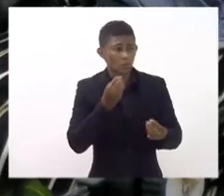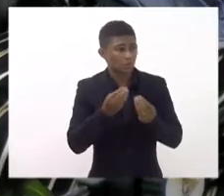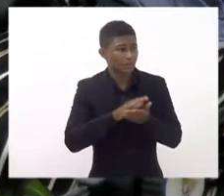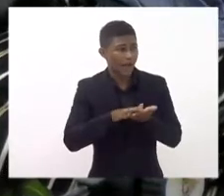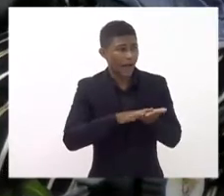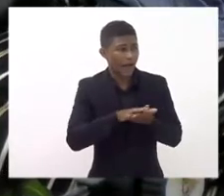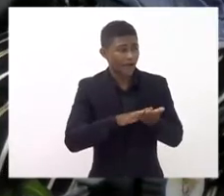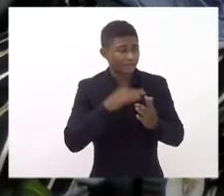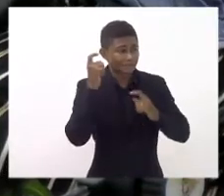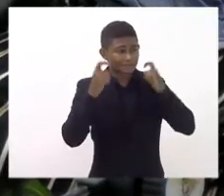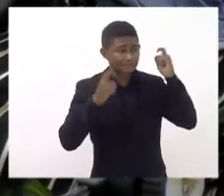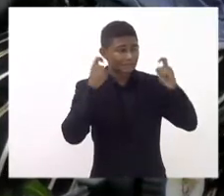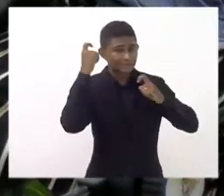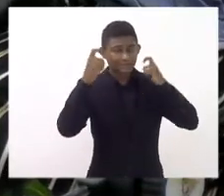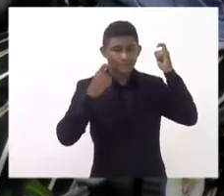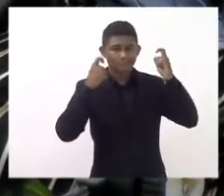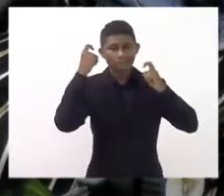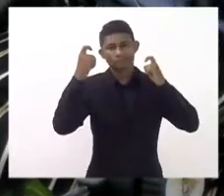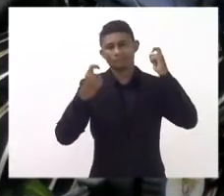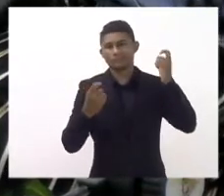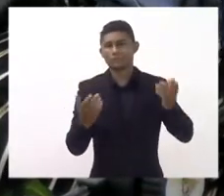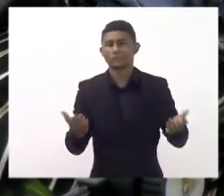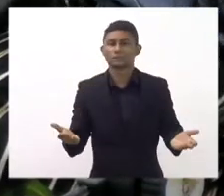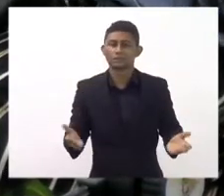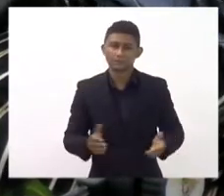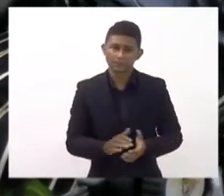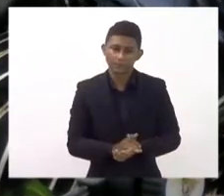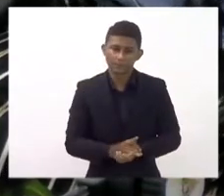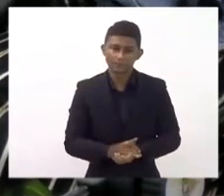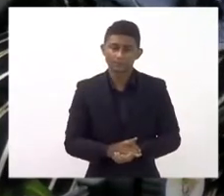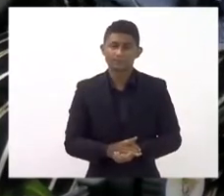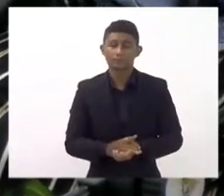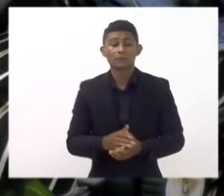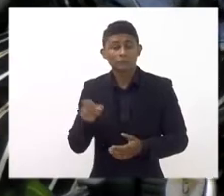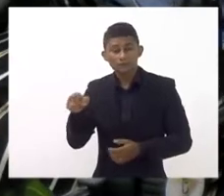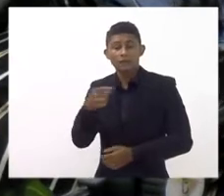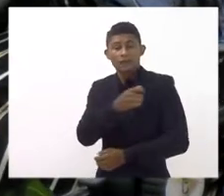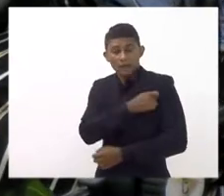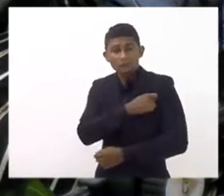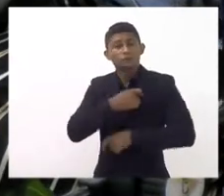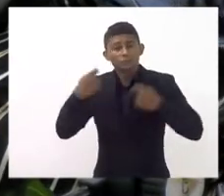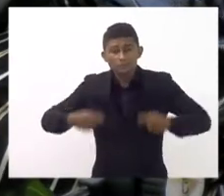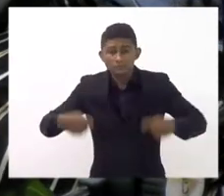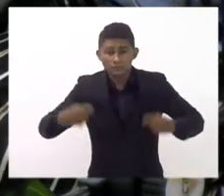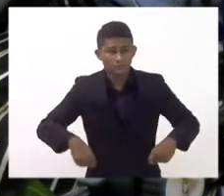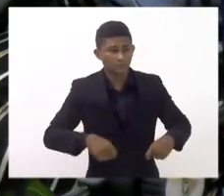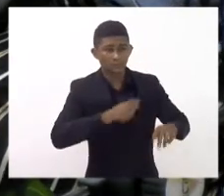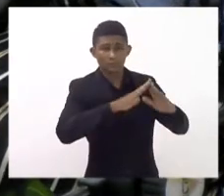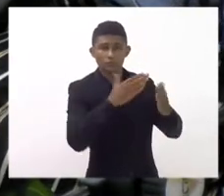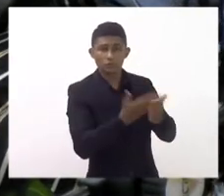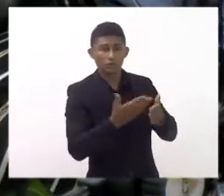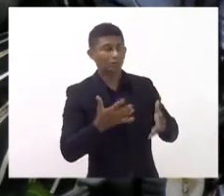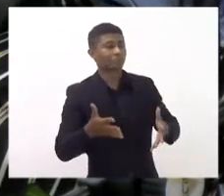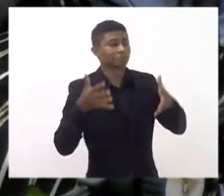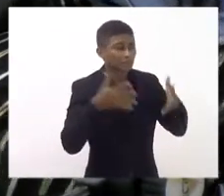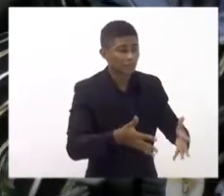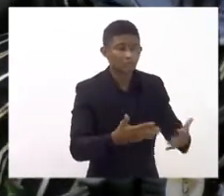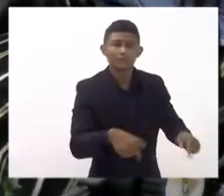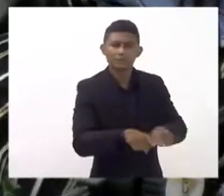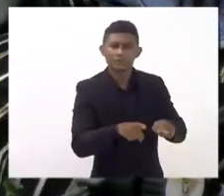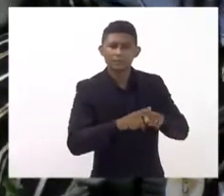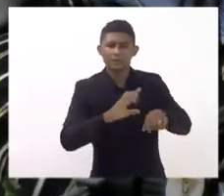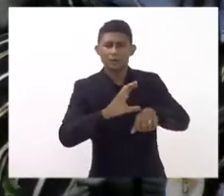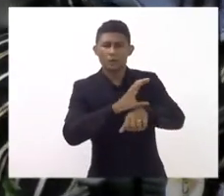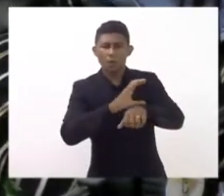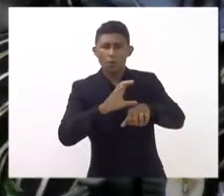É permitir que o aluno chegue à instituição de ensino. É permitir, sim, que ele não evada, que ele não abandone o seu